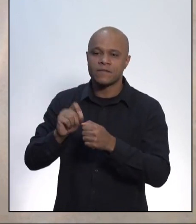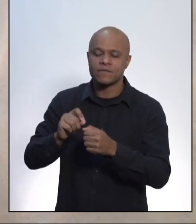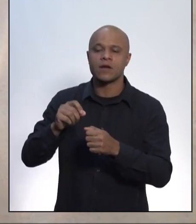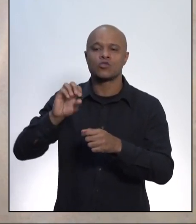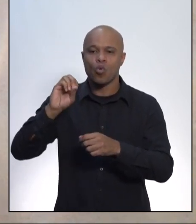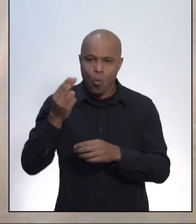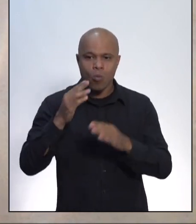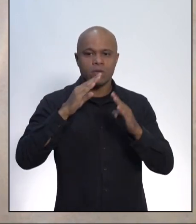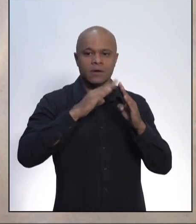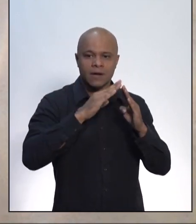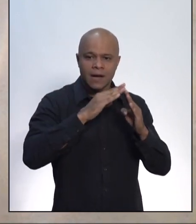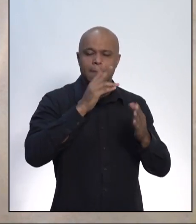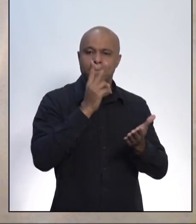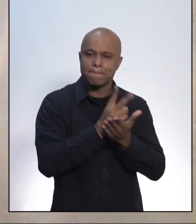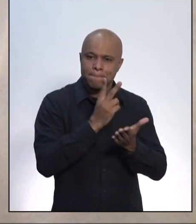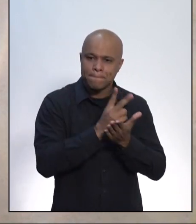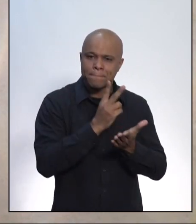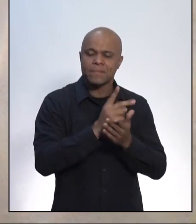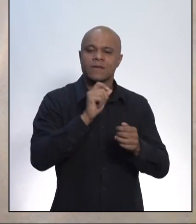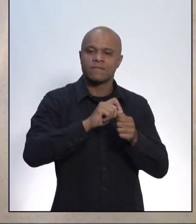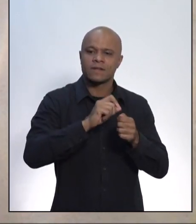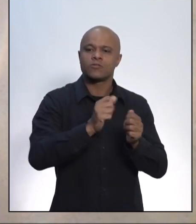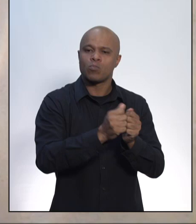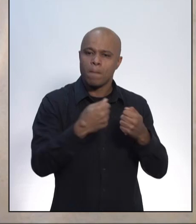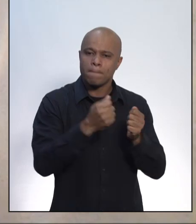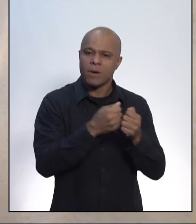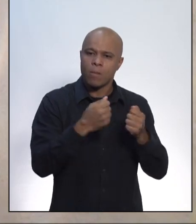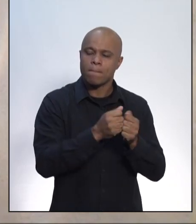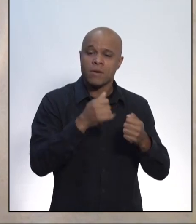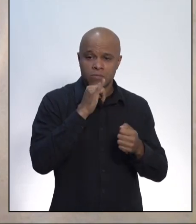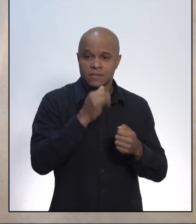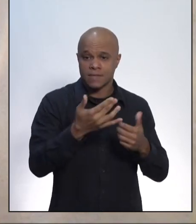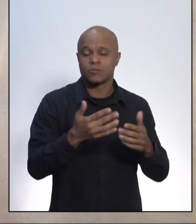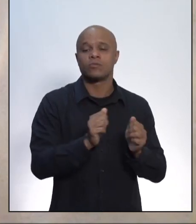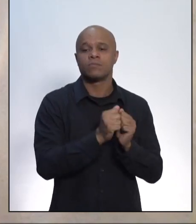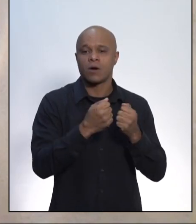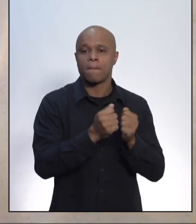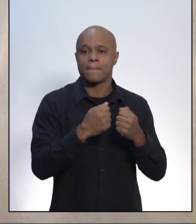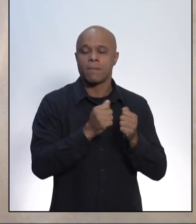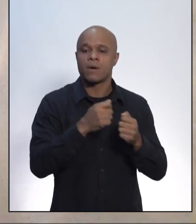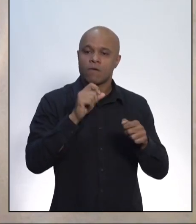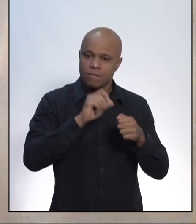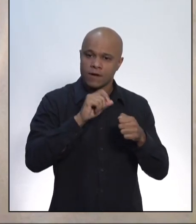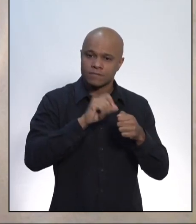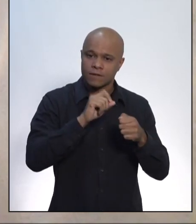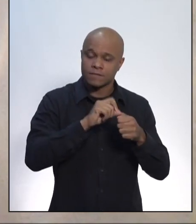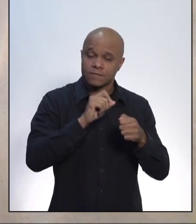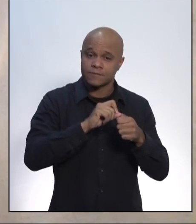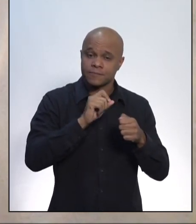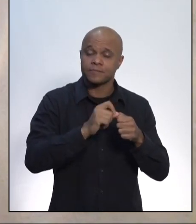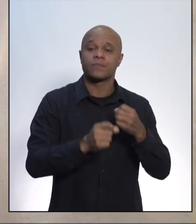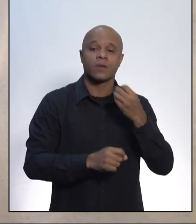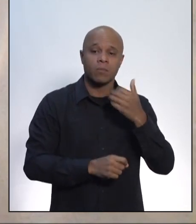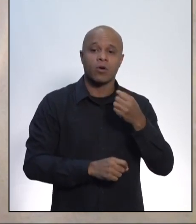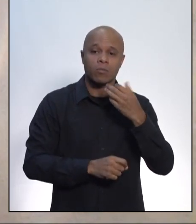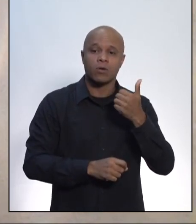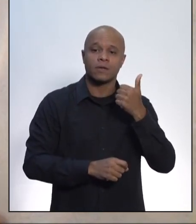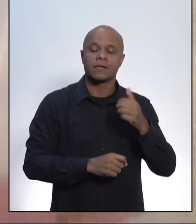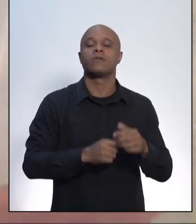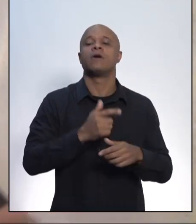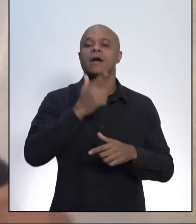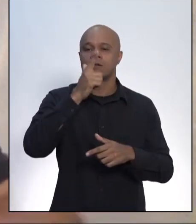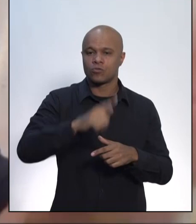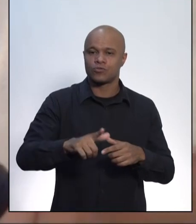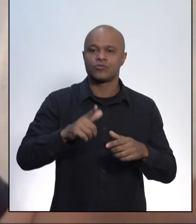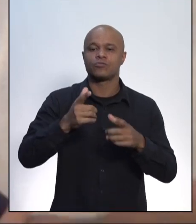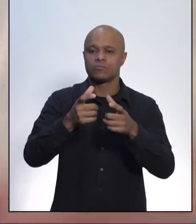vou consultando a minha família, os amigos. Aí, quando eu vejo que eu já sou bom naquilo, né, pelo reconhecimento das pessoas, a gente vai em frente. Eu estou